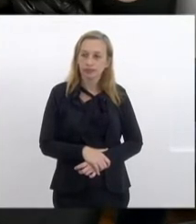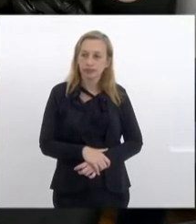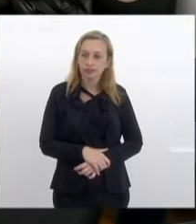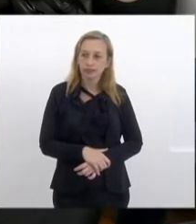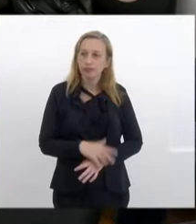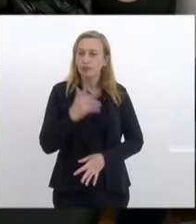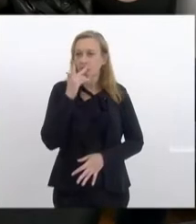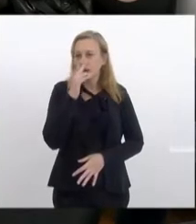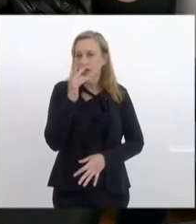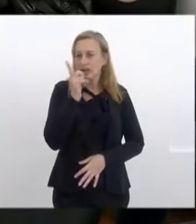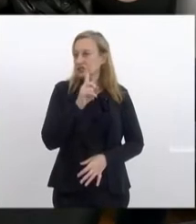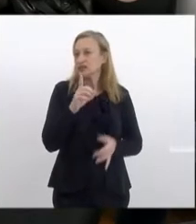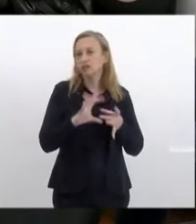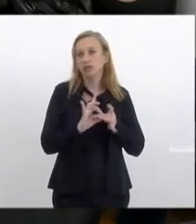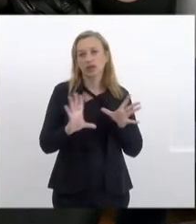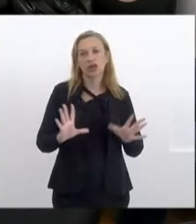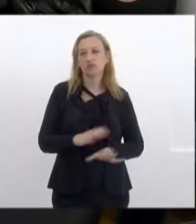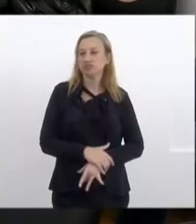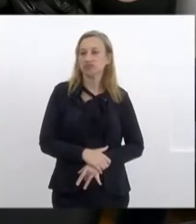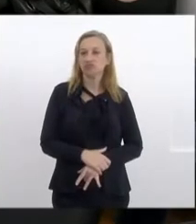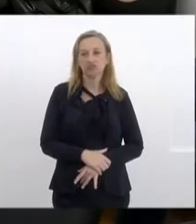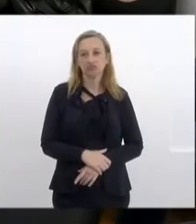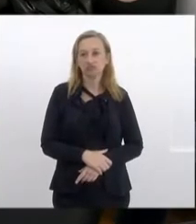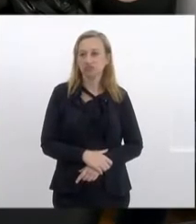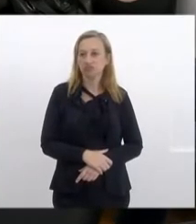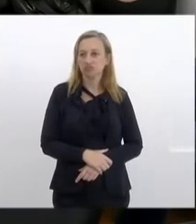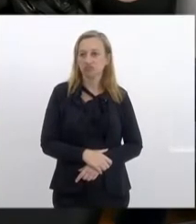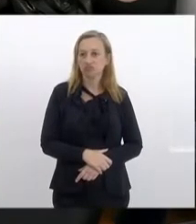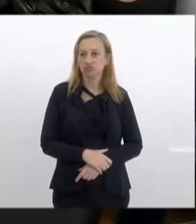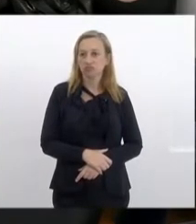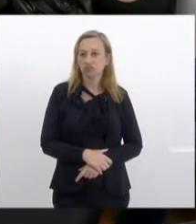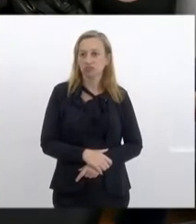Parece que não foi liberado.